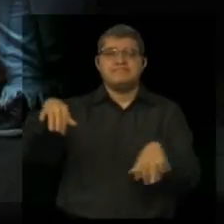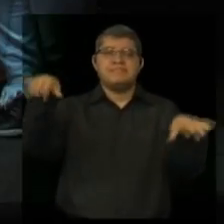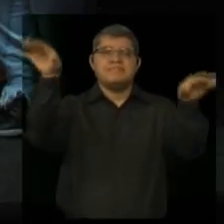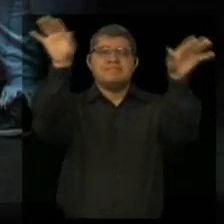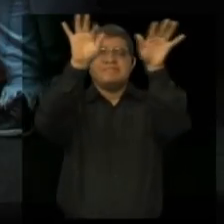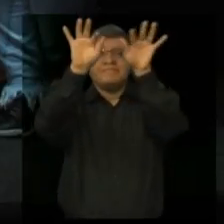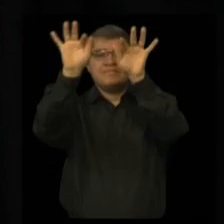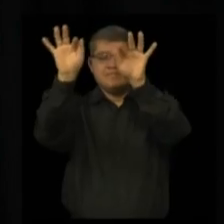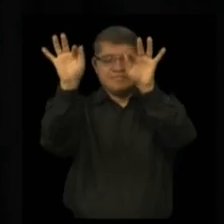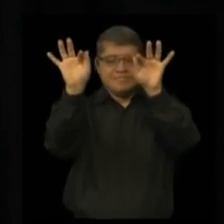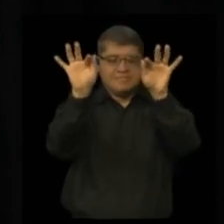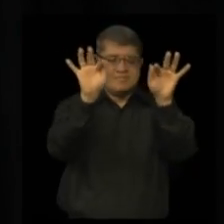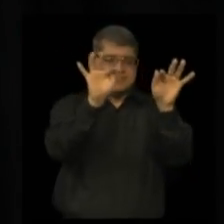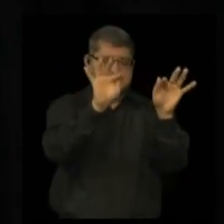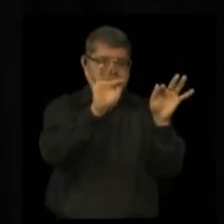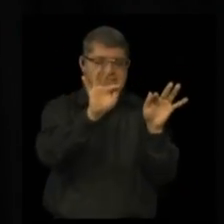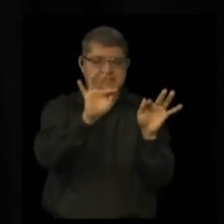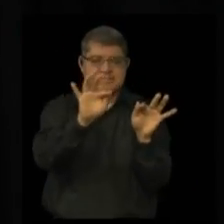De